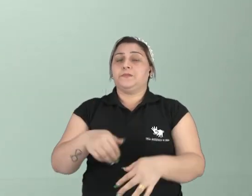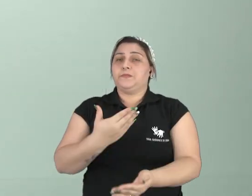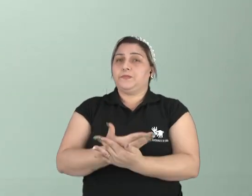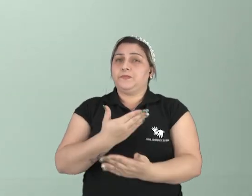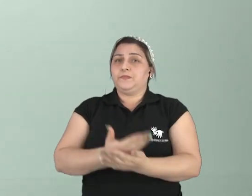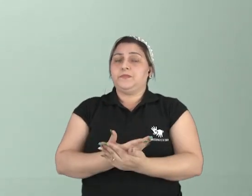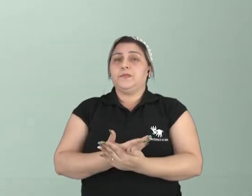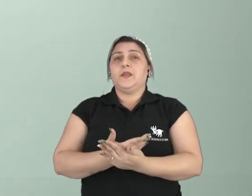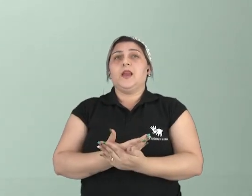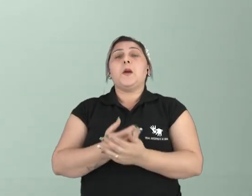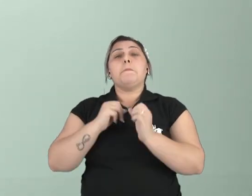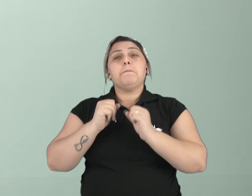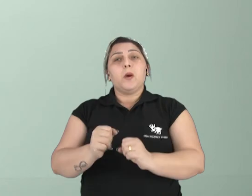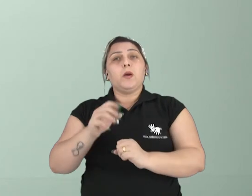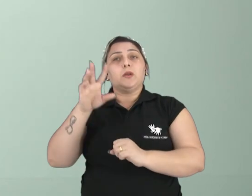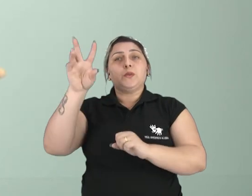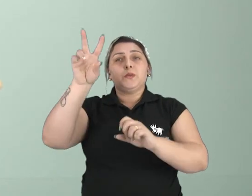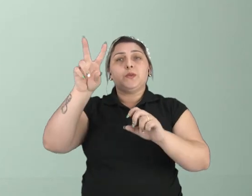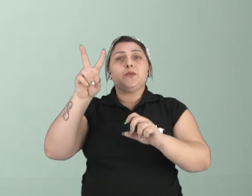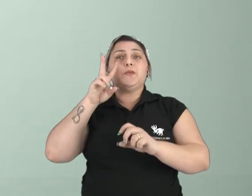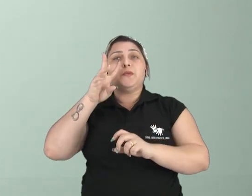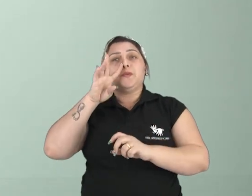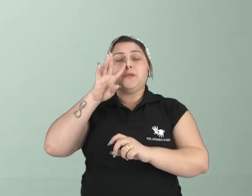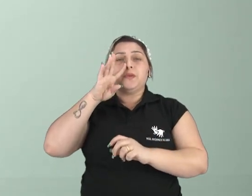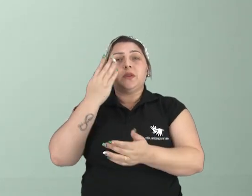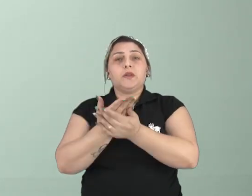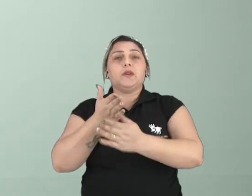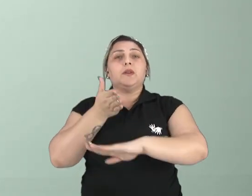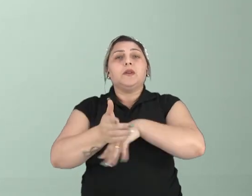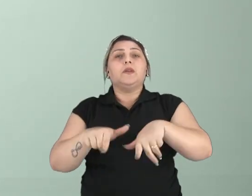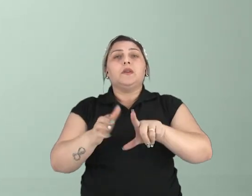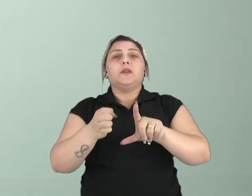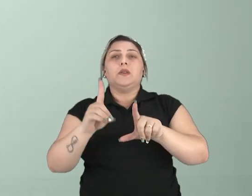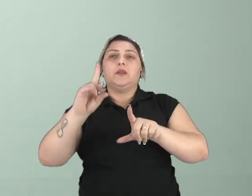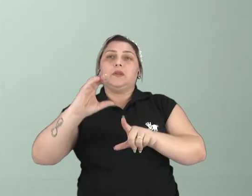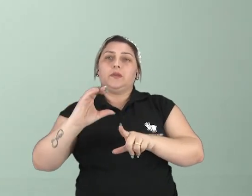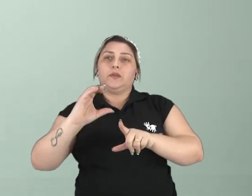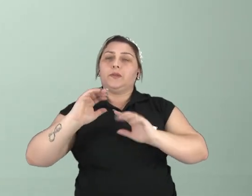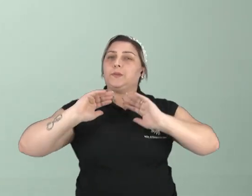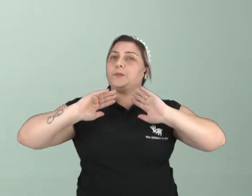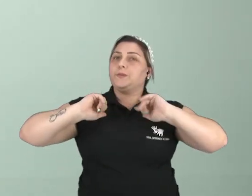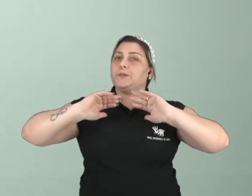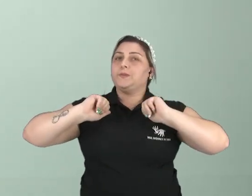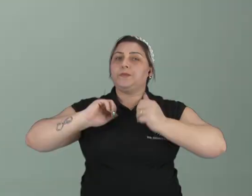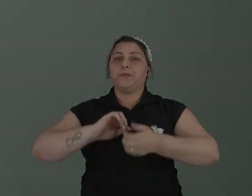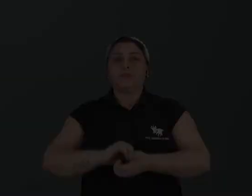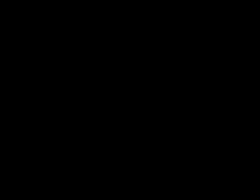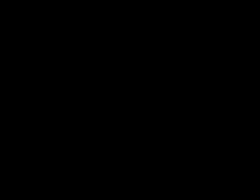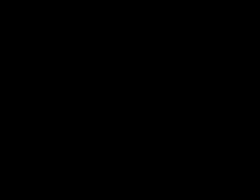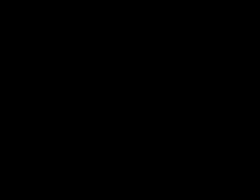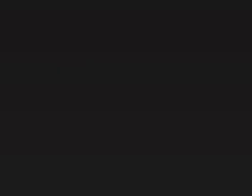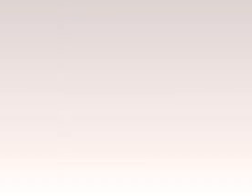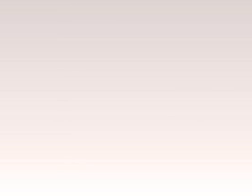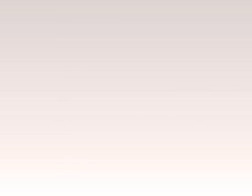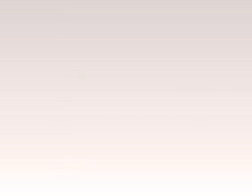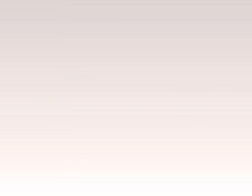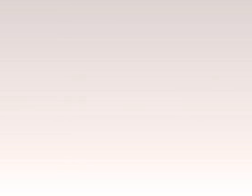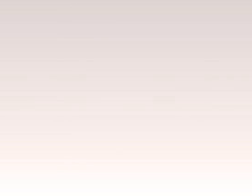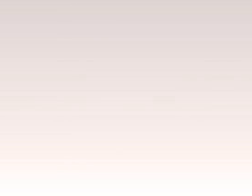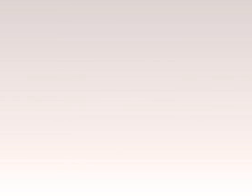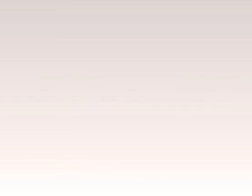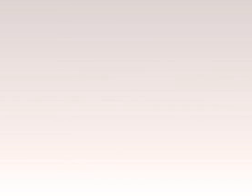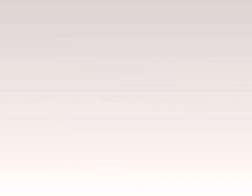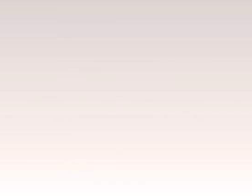só. Para que você possa visualizar novamente essa aula, é só acessar a plataforma Eduque. Até mais.